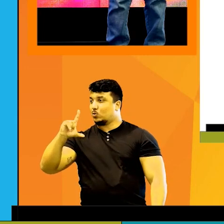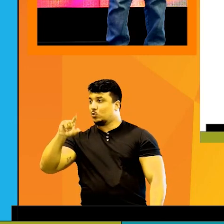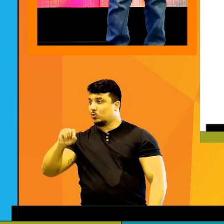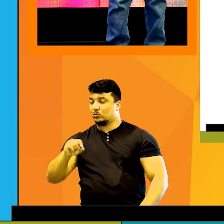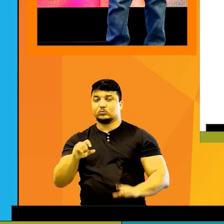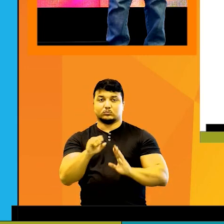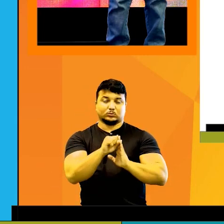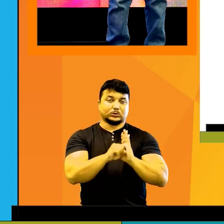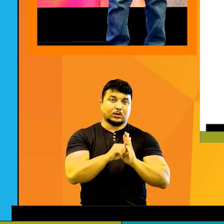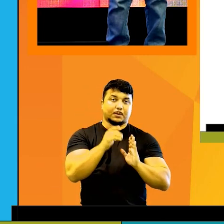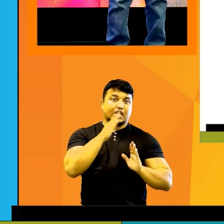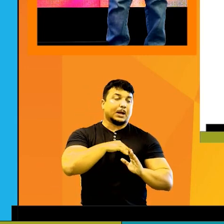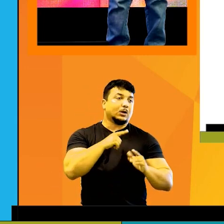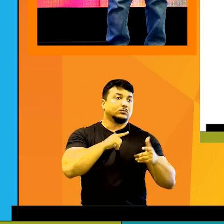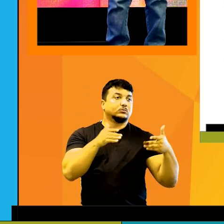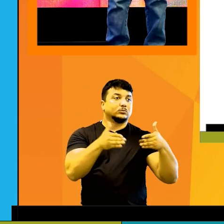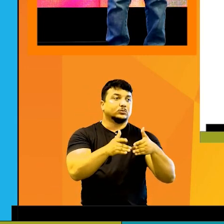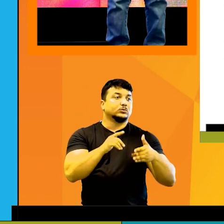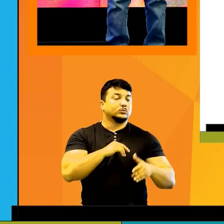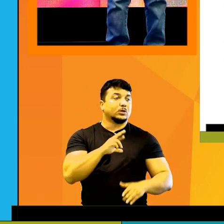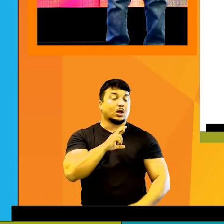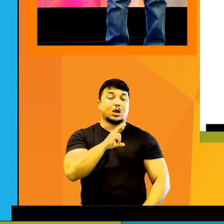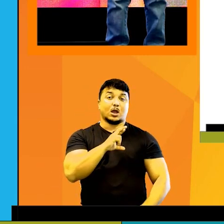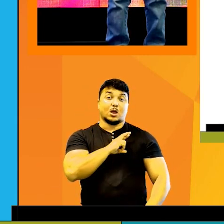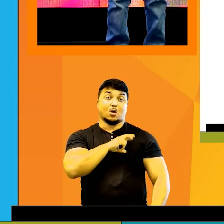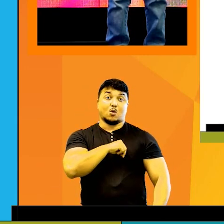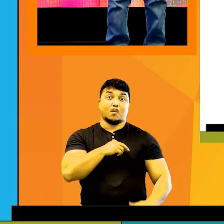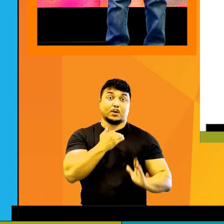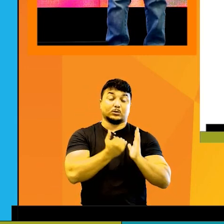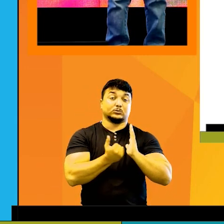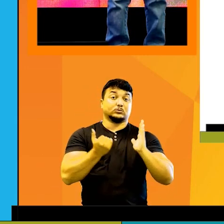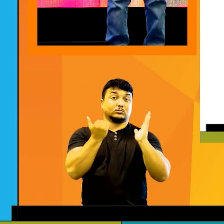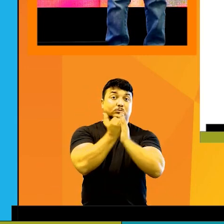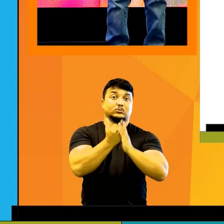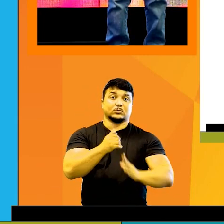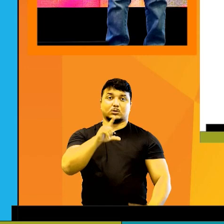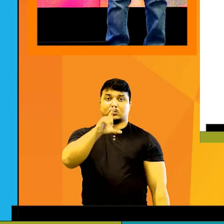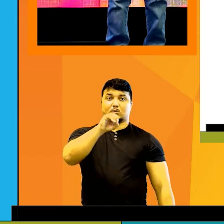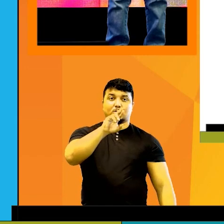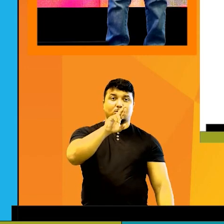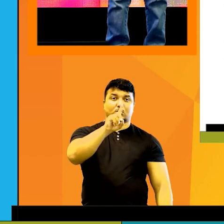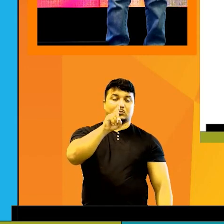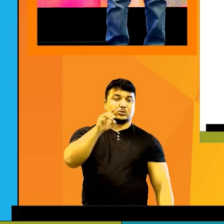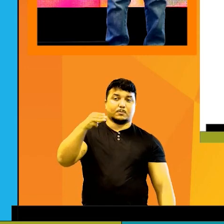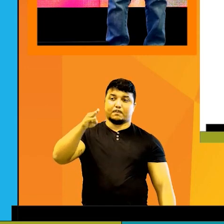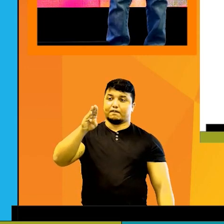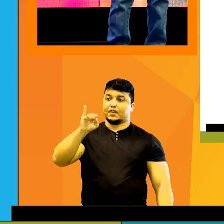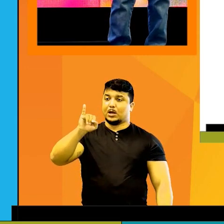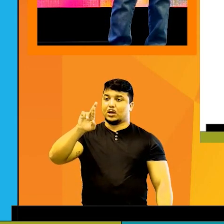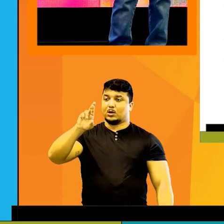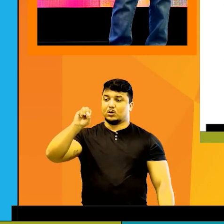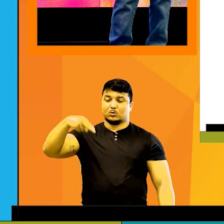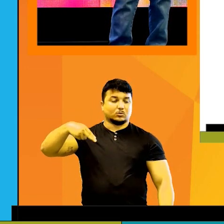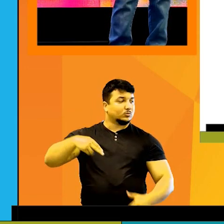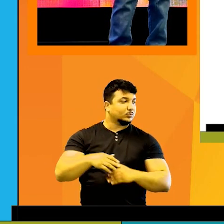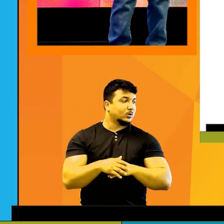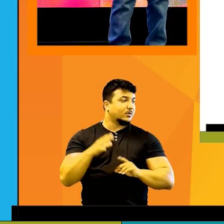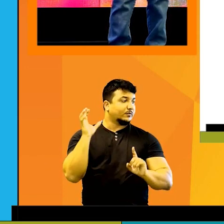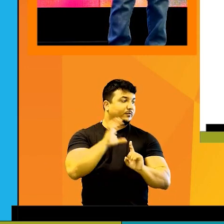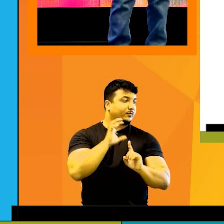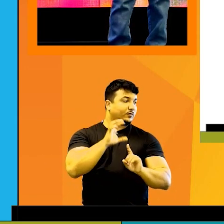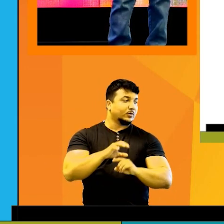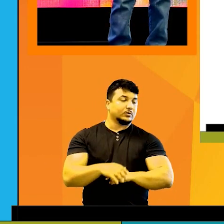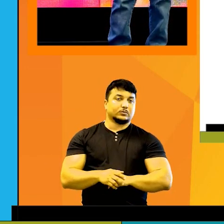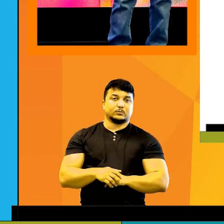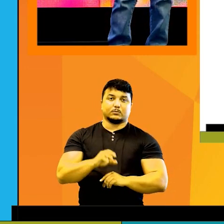geração ultra romântica, muito influenciada por um inglês chamado Lord Byron. Então a segunda geração também chamada